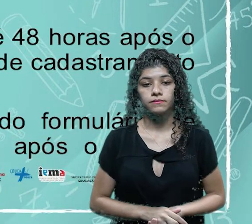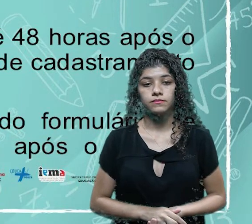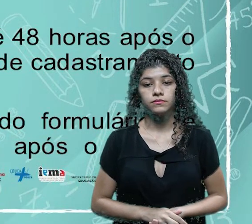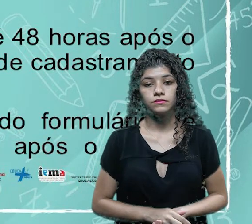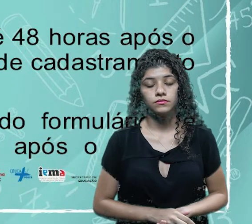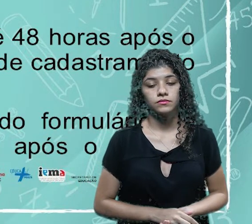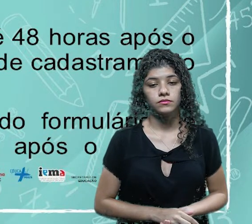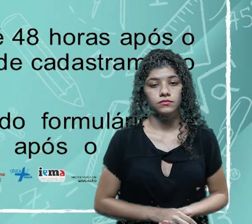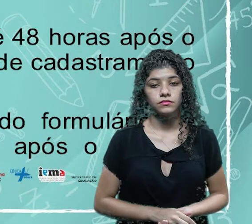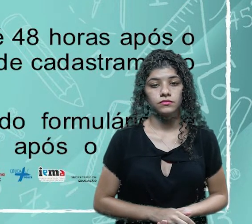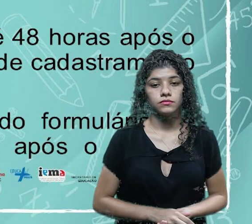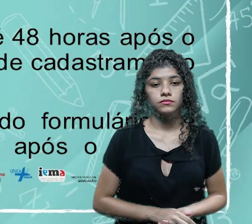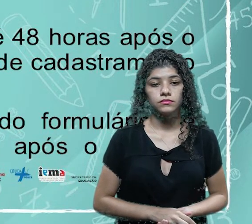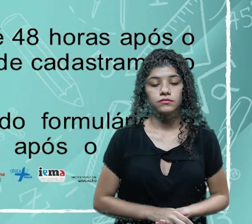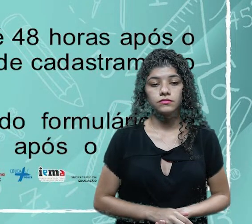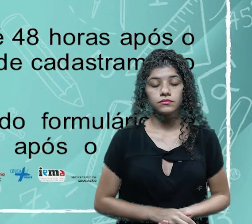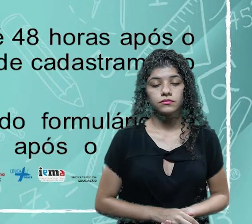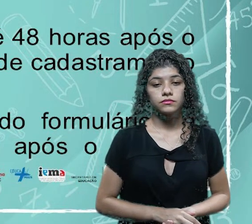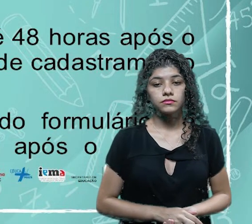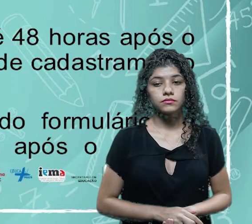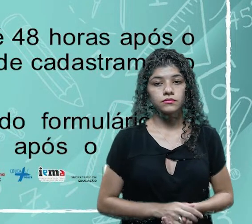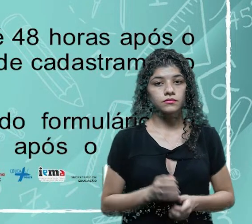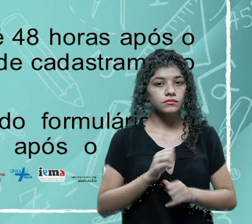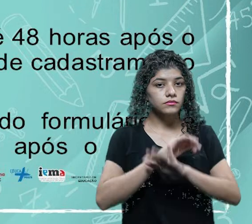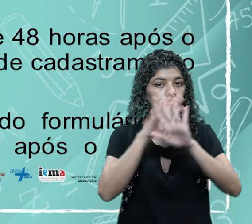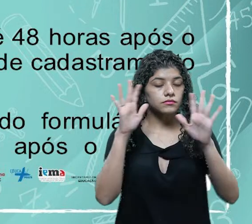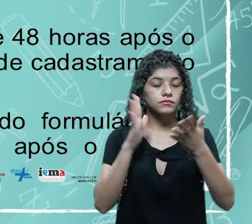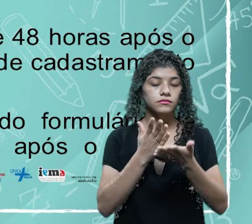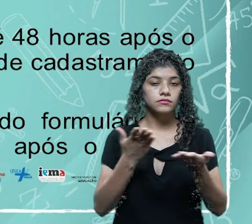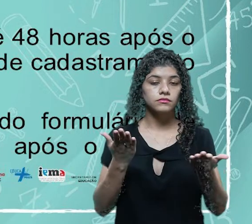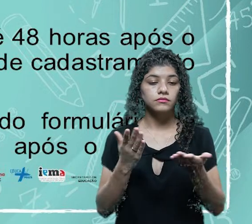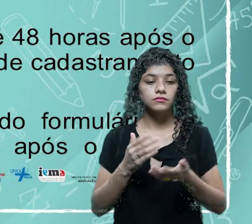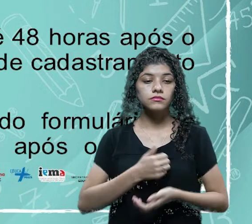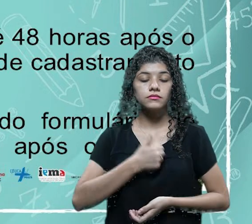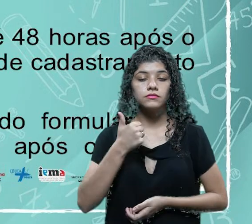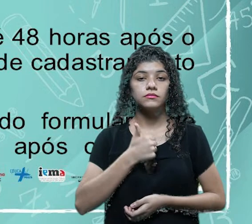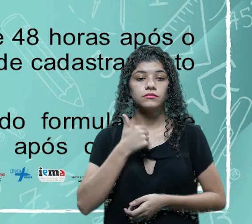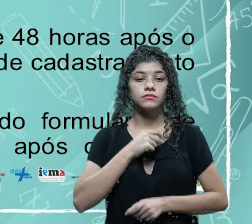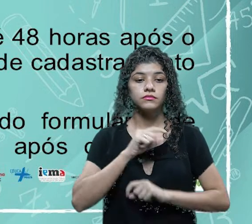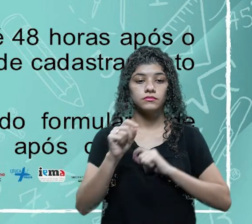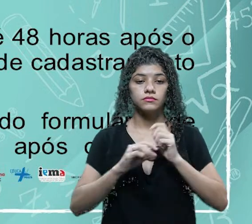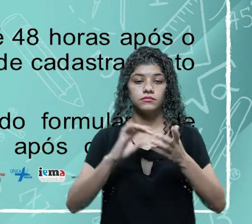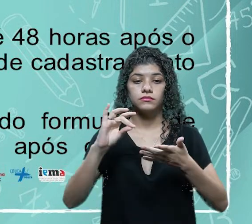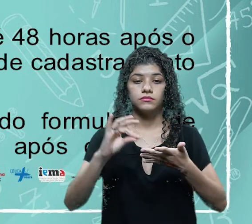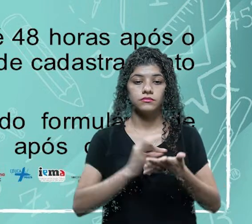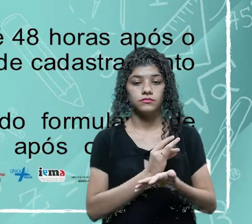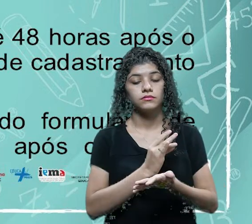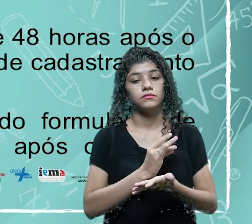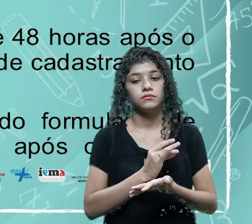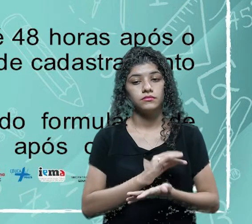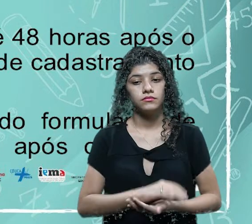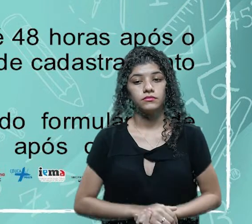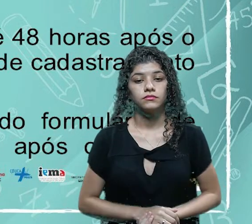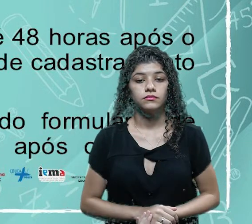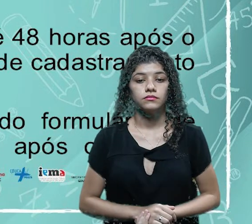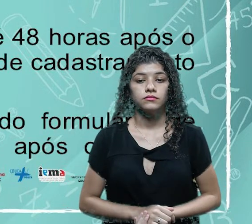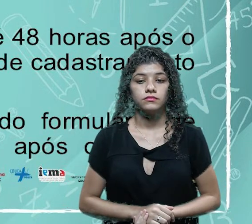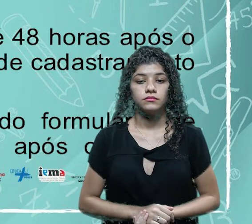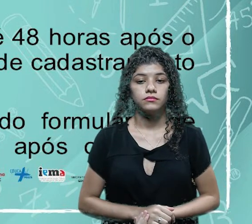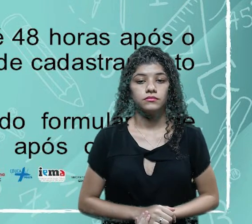vamos ver uns critérios de game ficar são para ficar mais claro para vocês primeiramente a gente faz a inscrição online